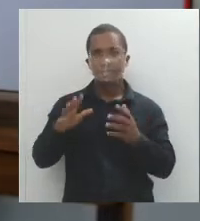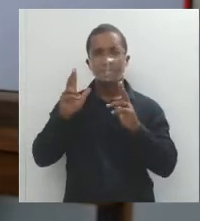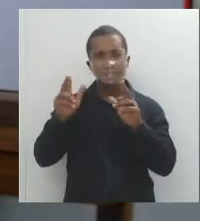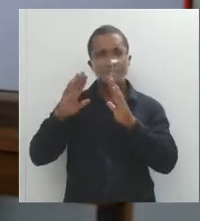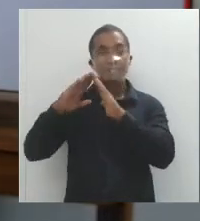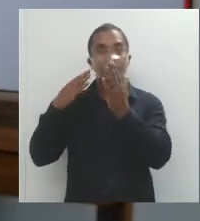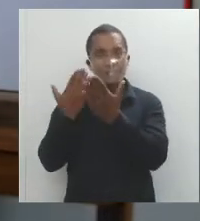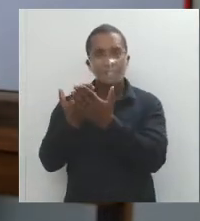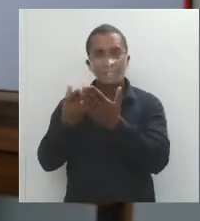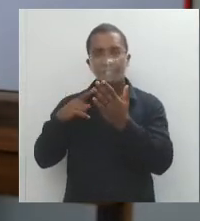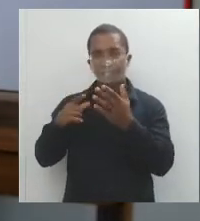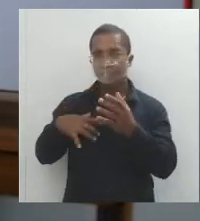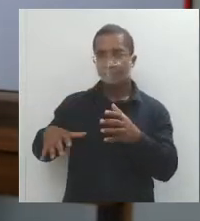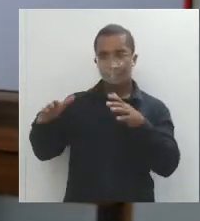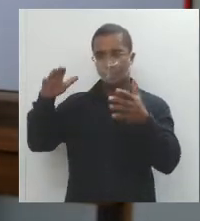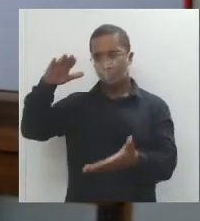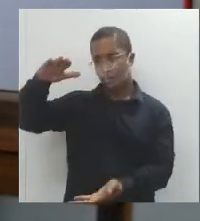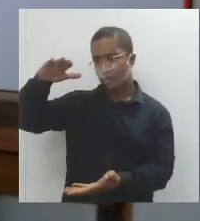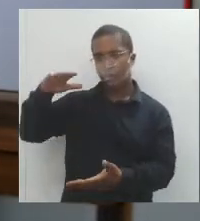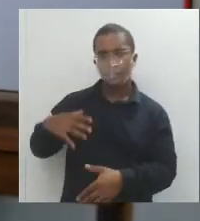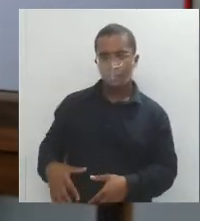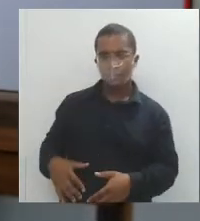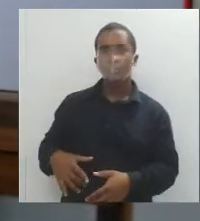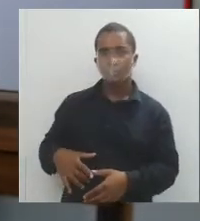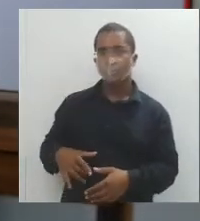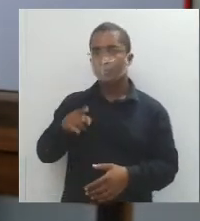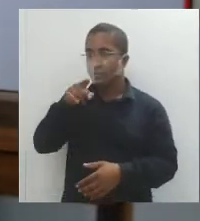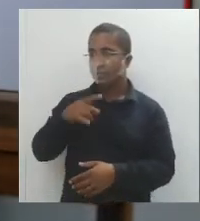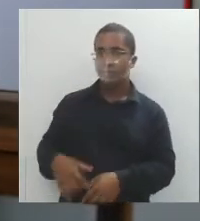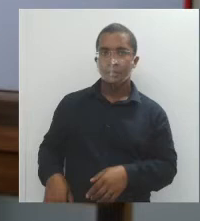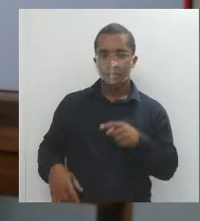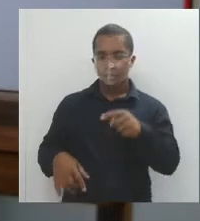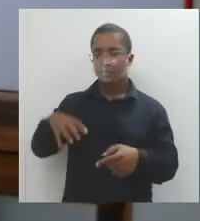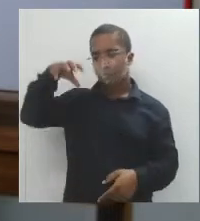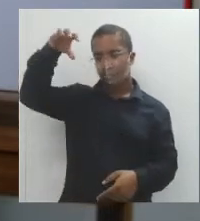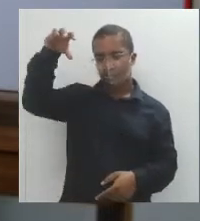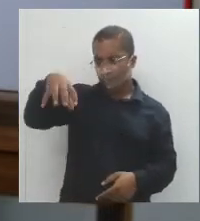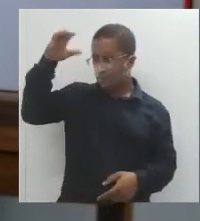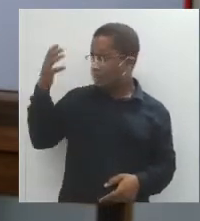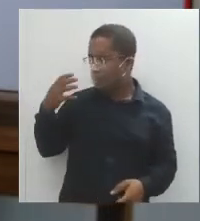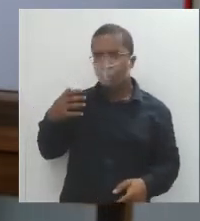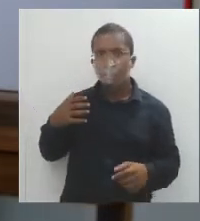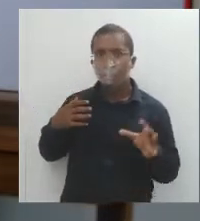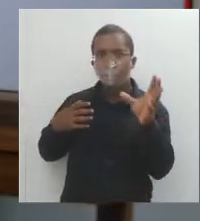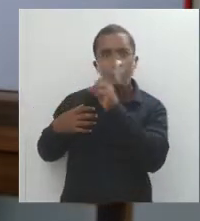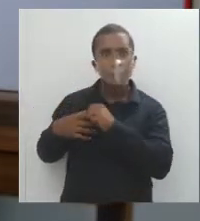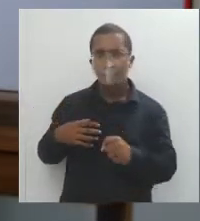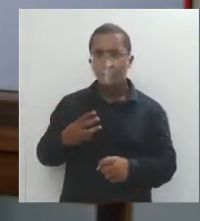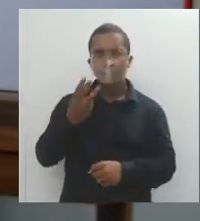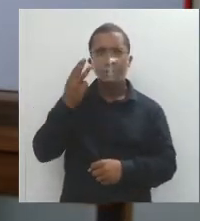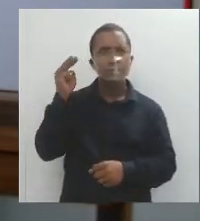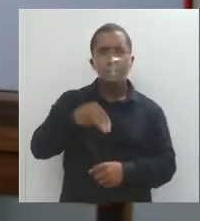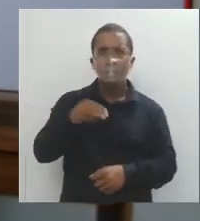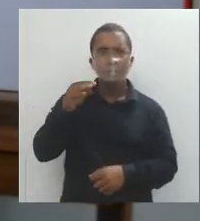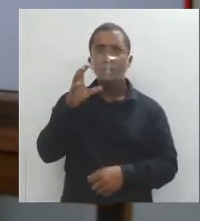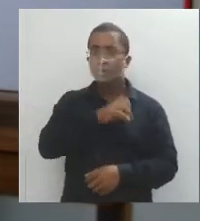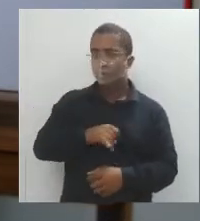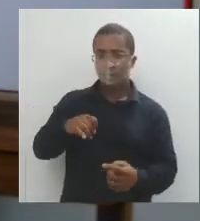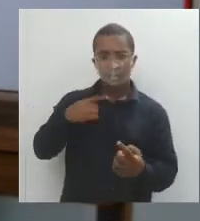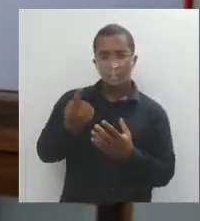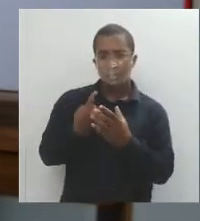um grandão assim, ó, profissional, industrial. Você liga, você faz em 3 minutos um suco de